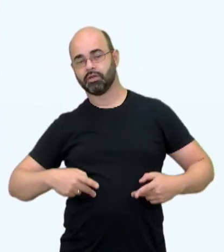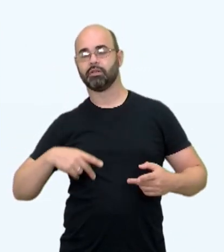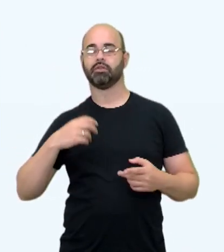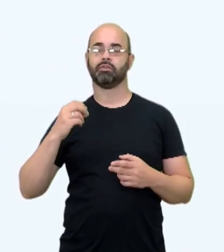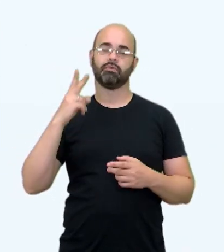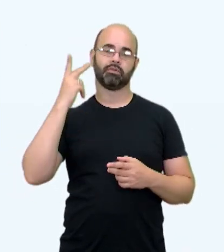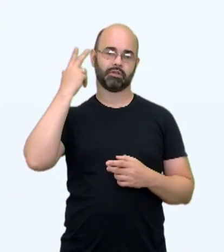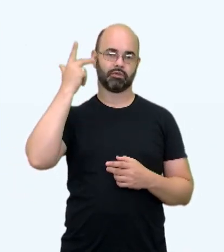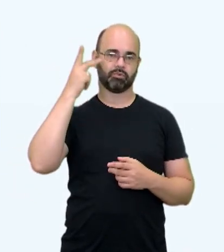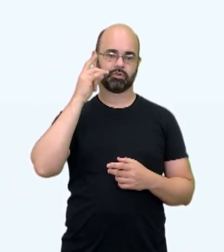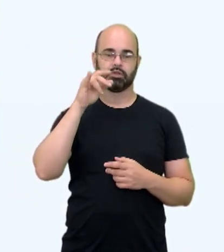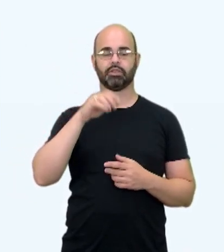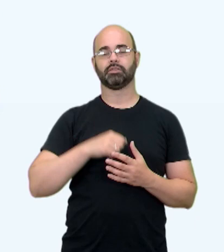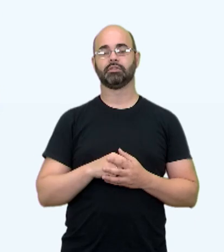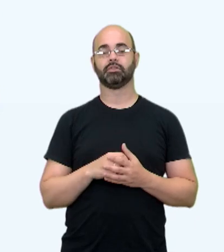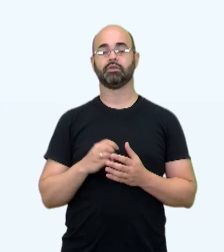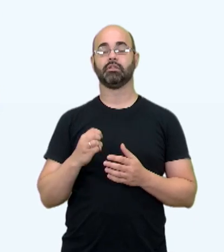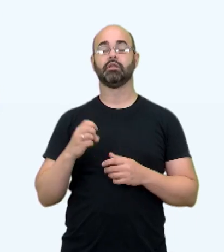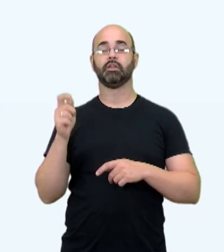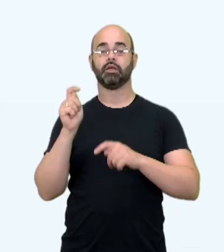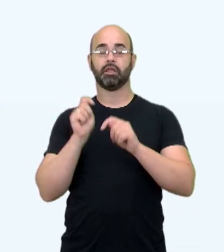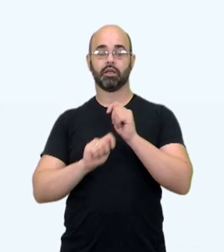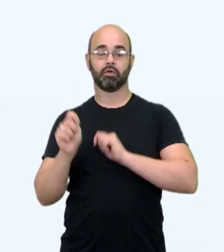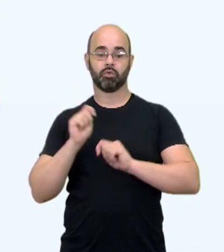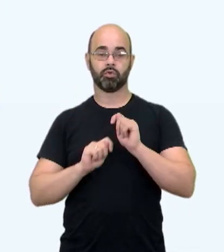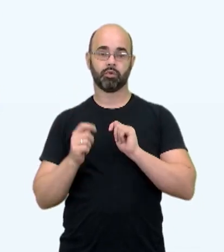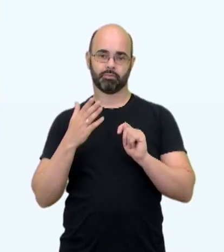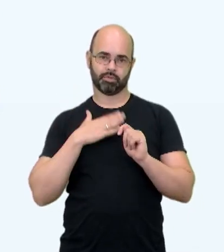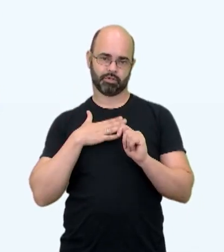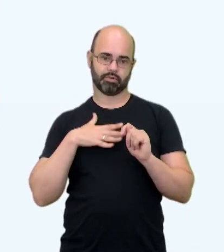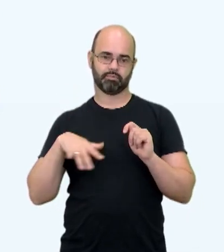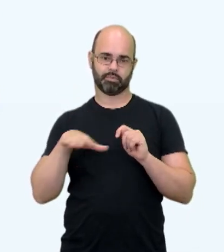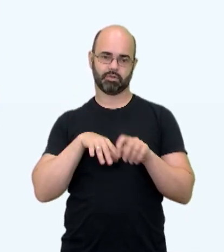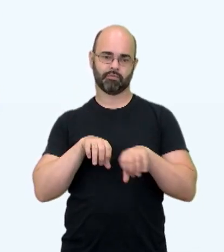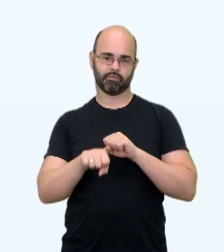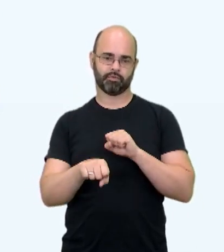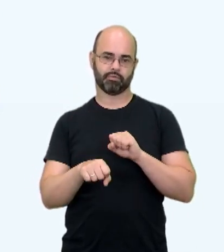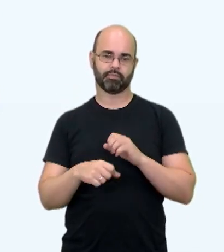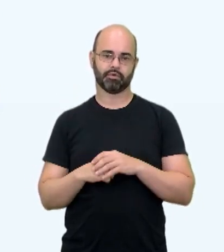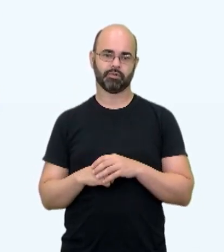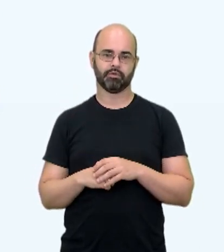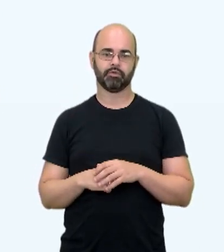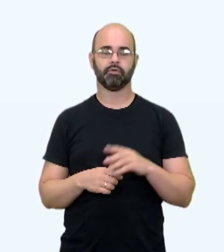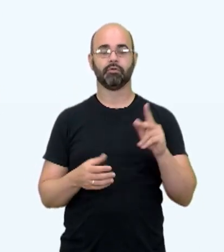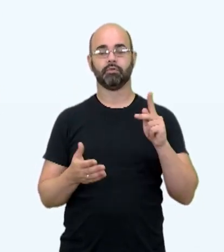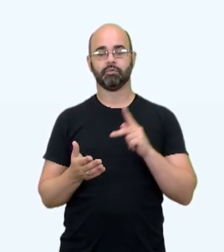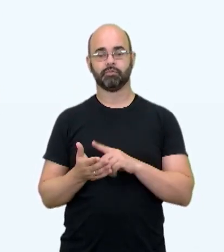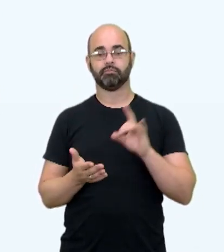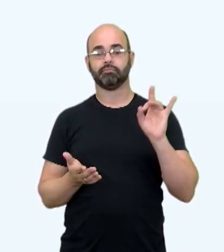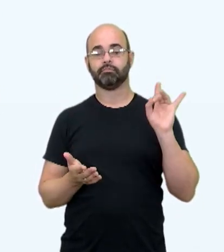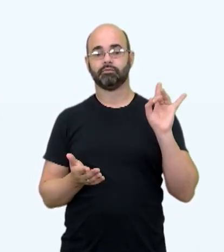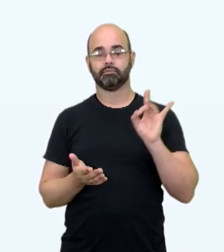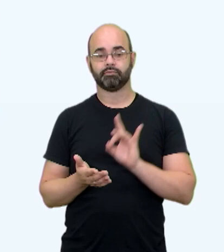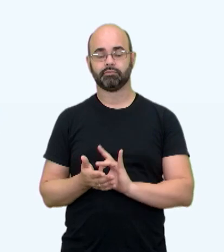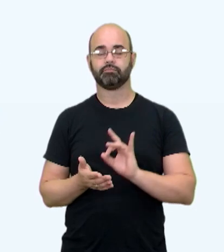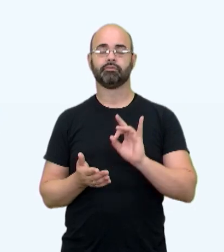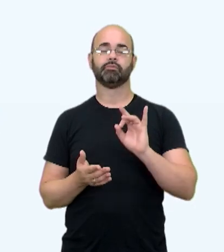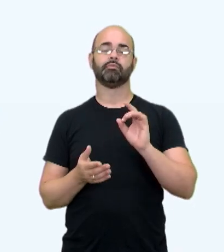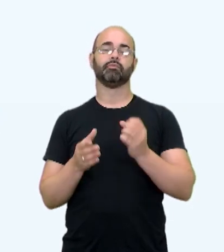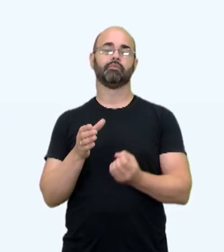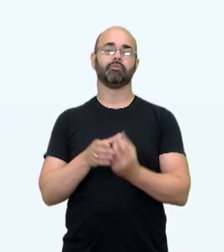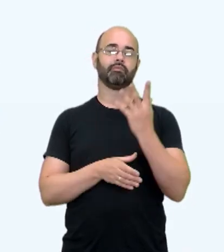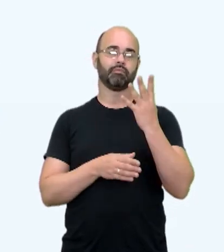de formação, ela tem sido uma verdadeira usina de ferramentas para